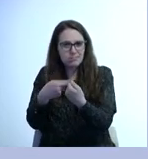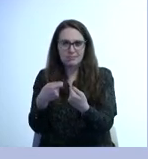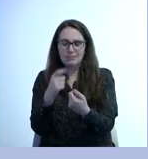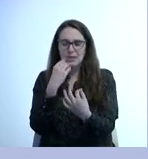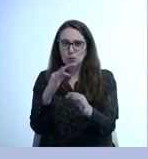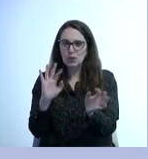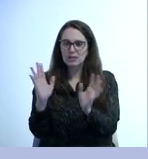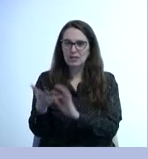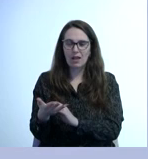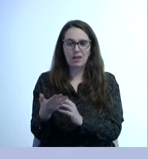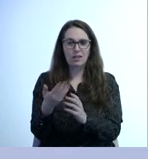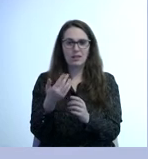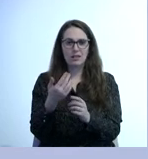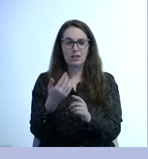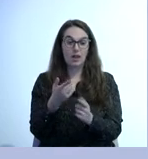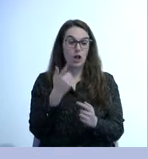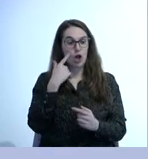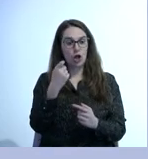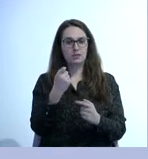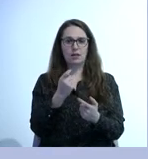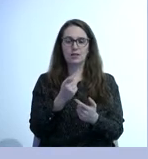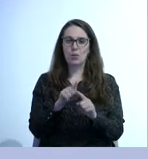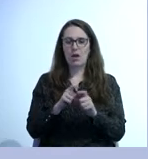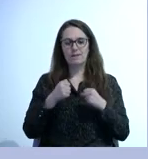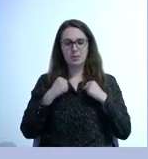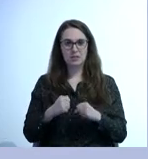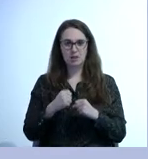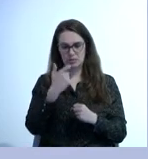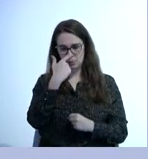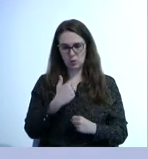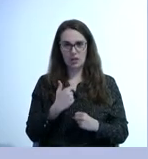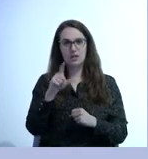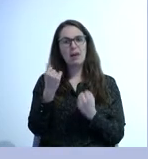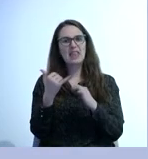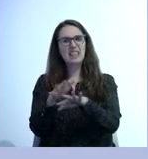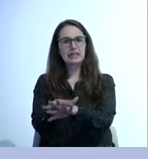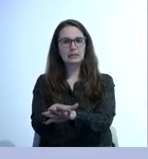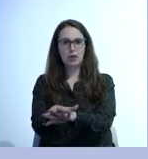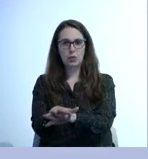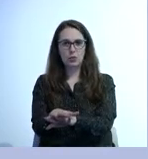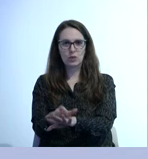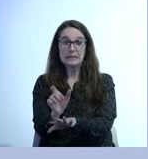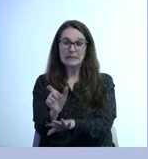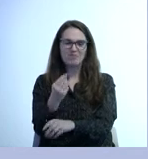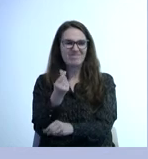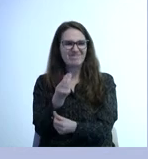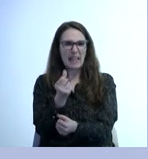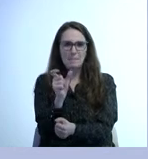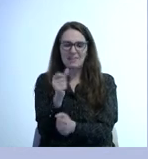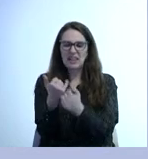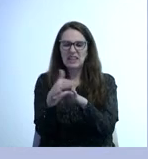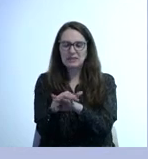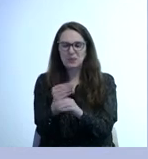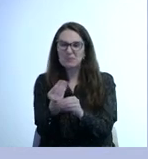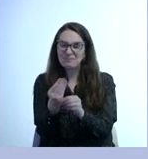dualidade entre afirmação pessoal e integração. É uma palavra de que eu não gosto, mas não me vem outra